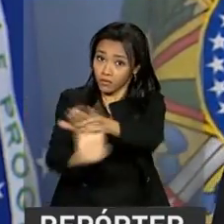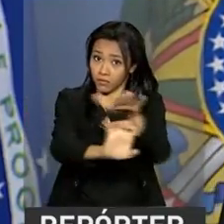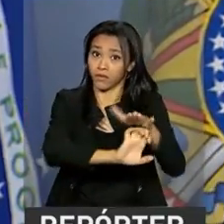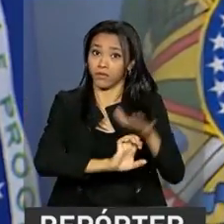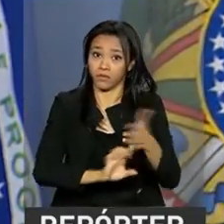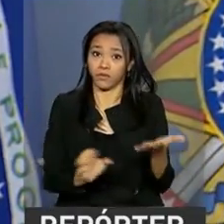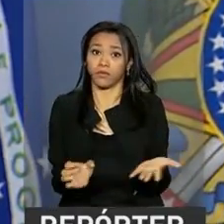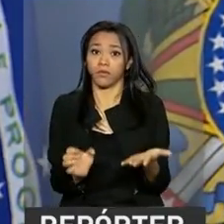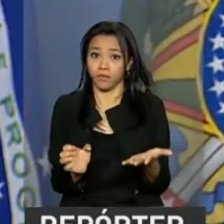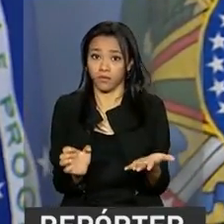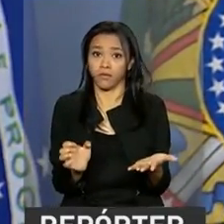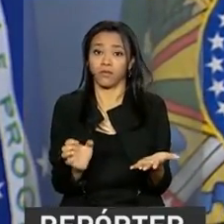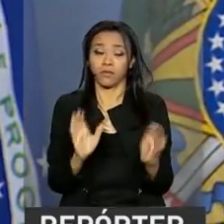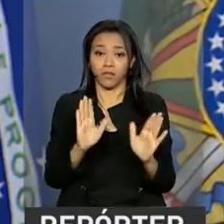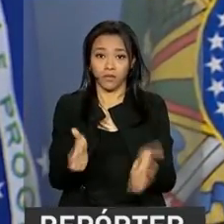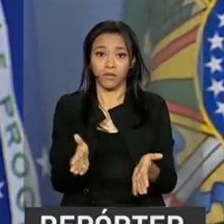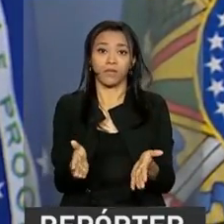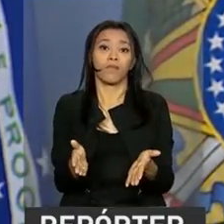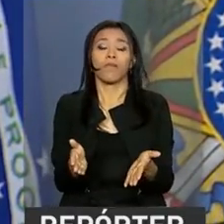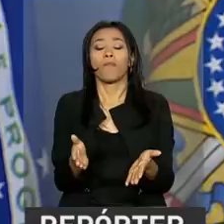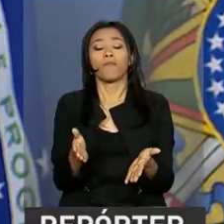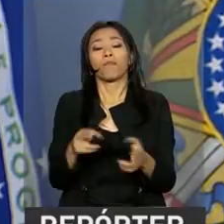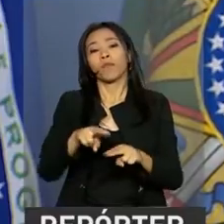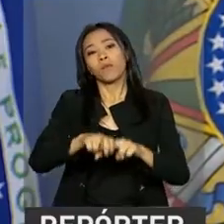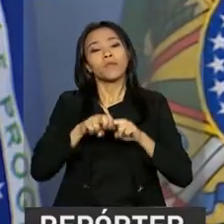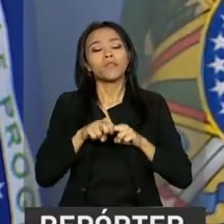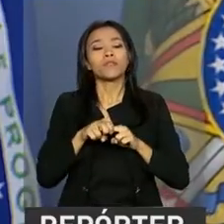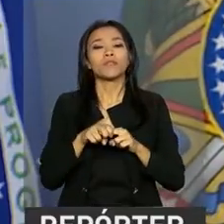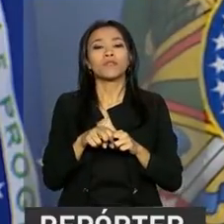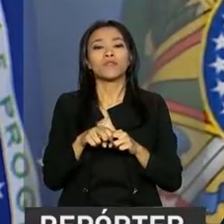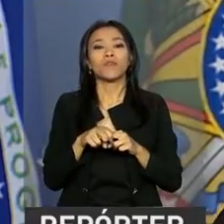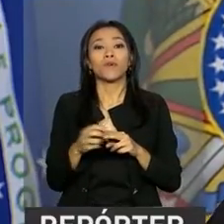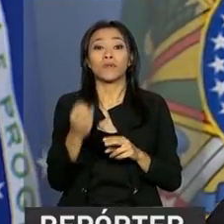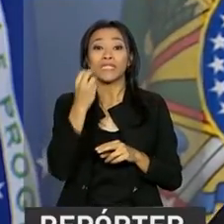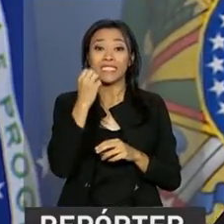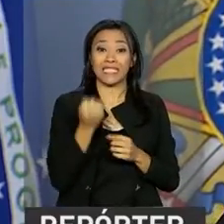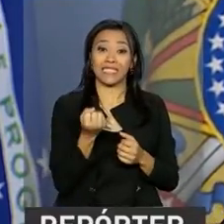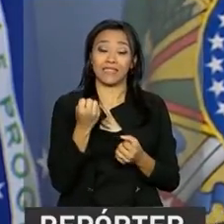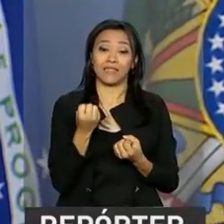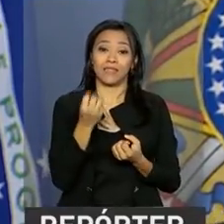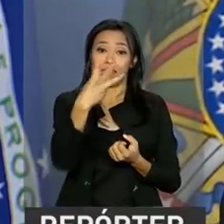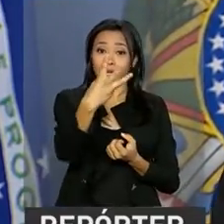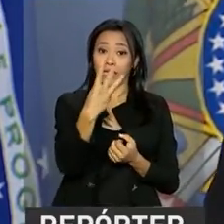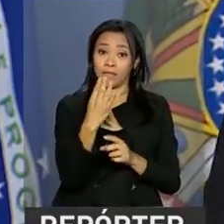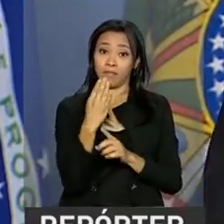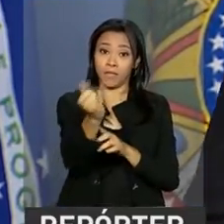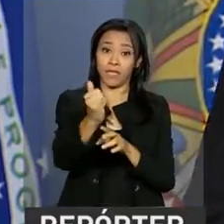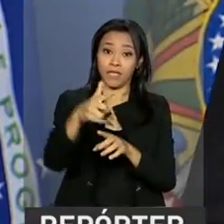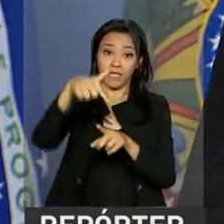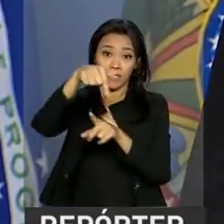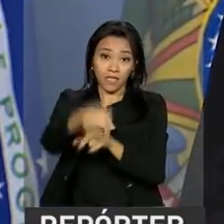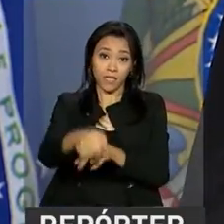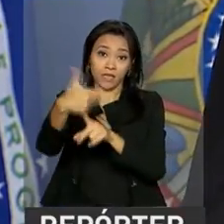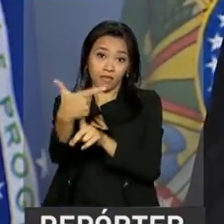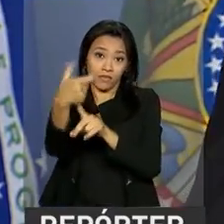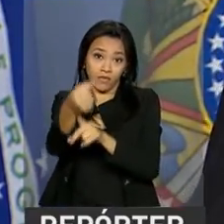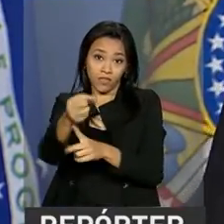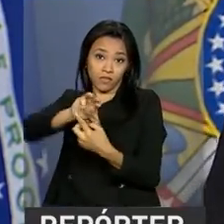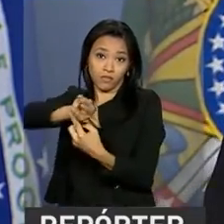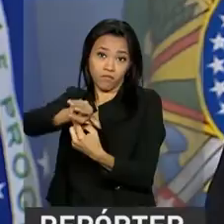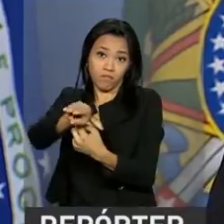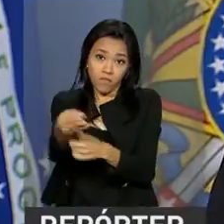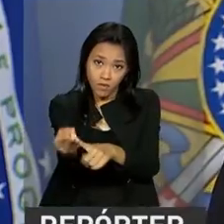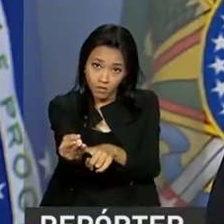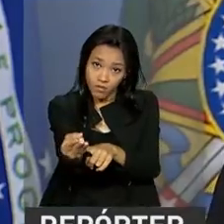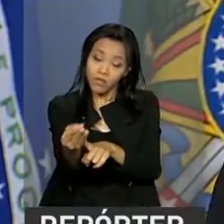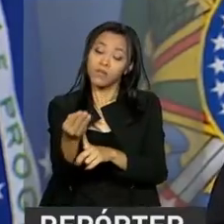ainda, e portanto entregue 3 bilhões e 720 milhões